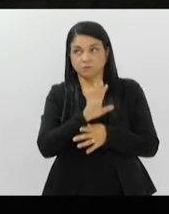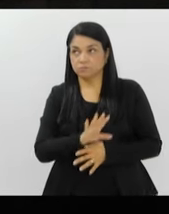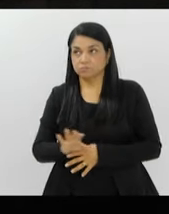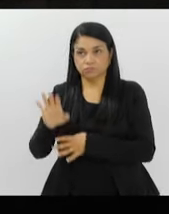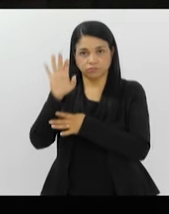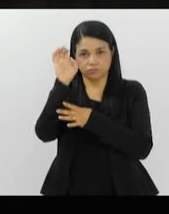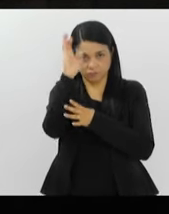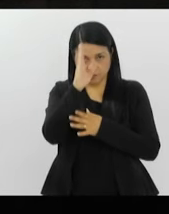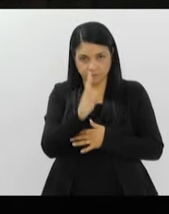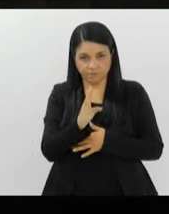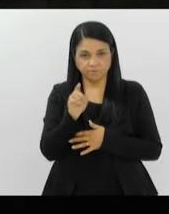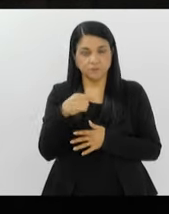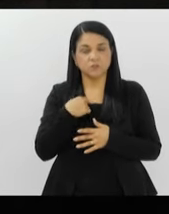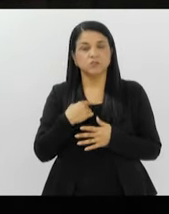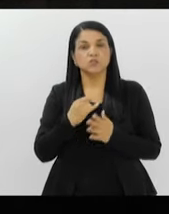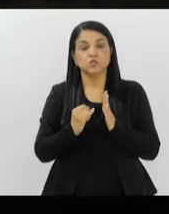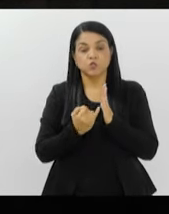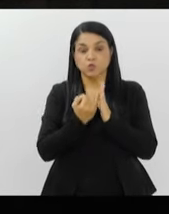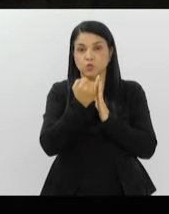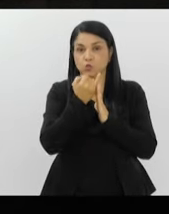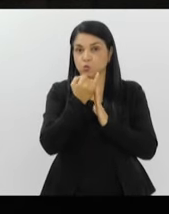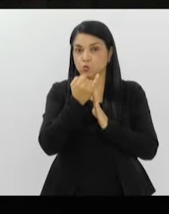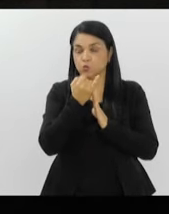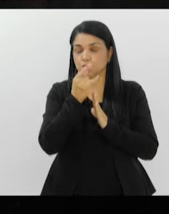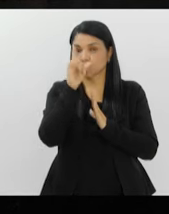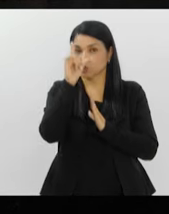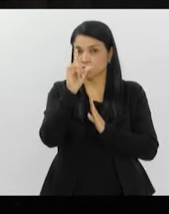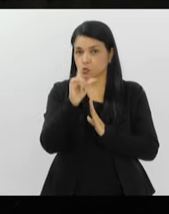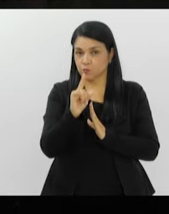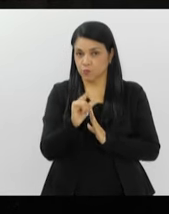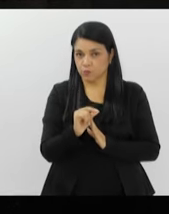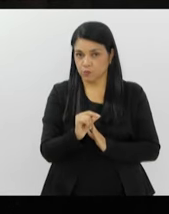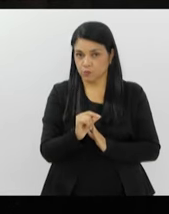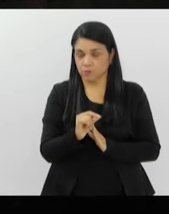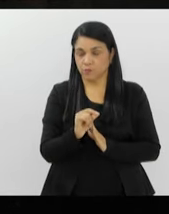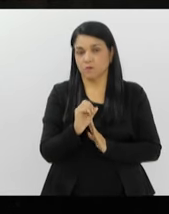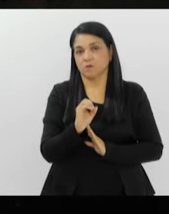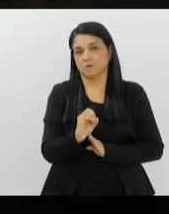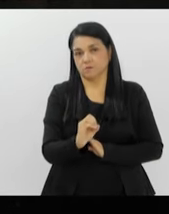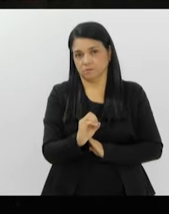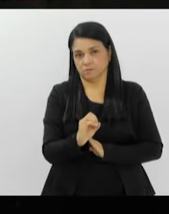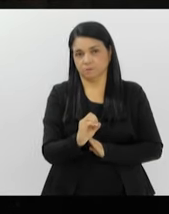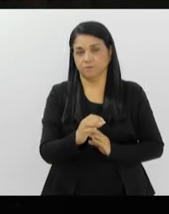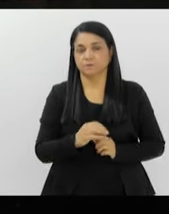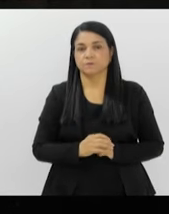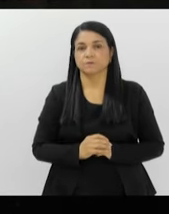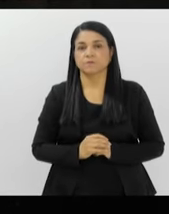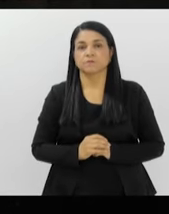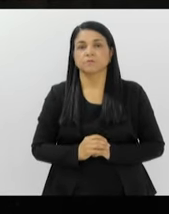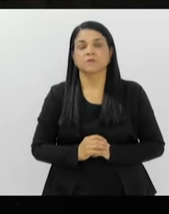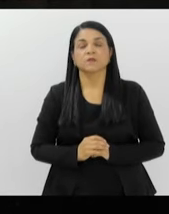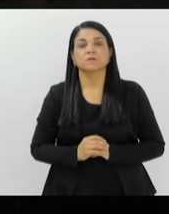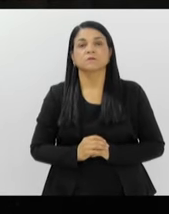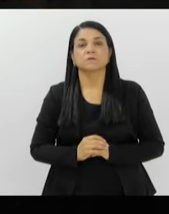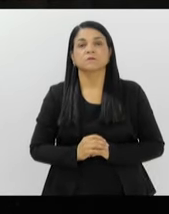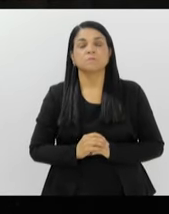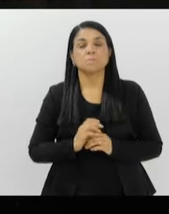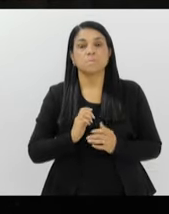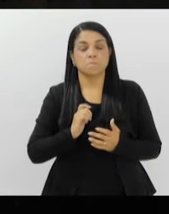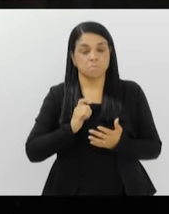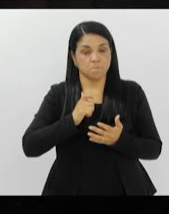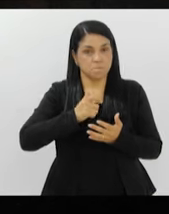ver seus juros reduzido a zero Isto é deixar de pagar